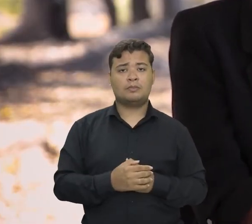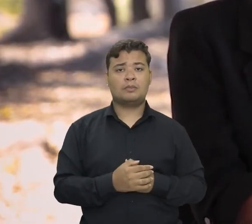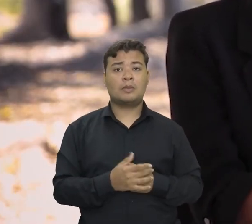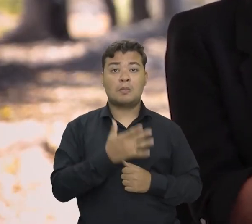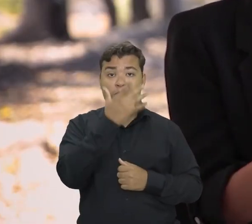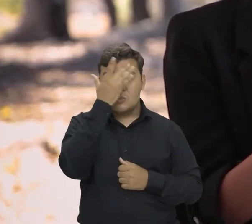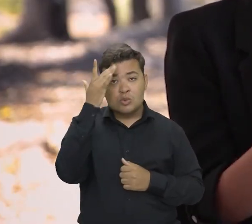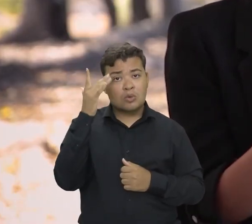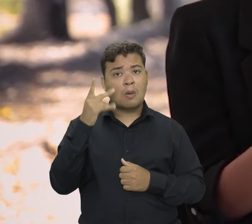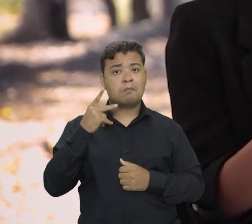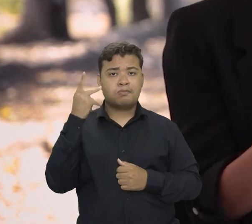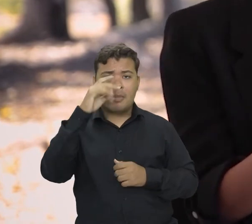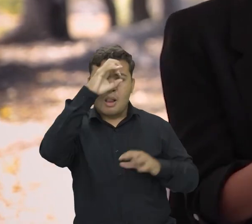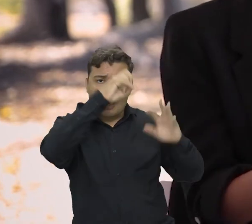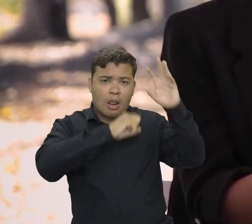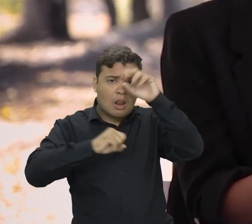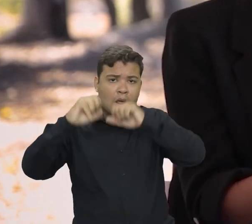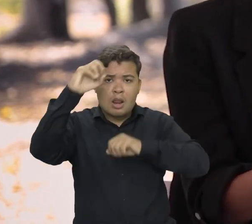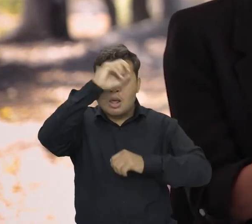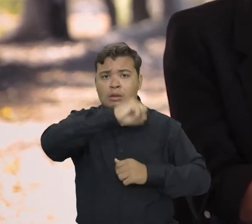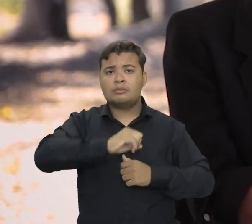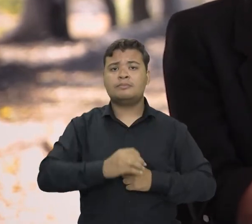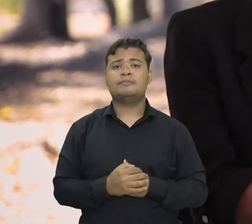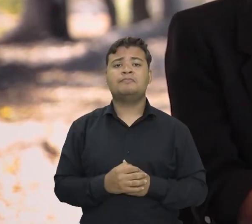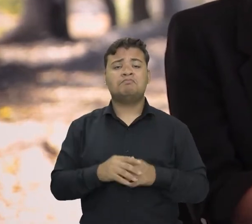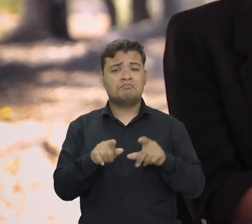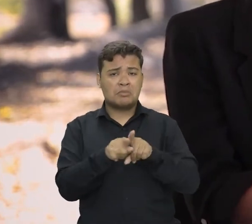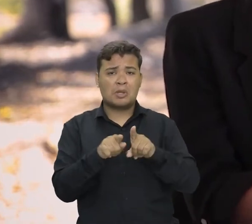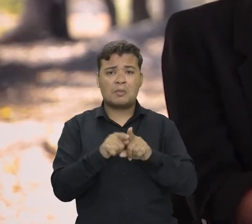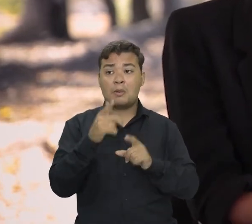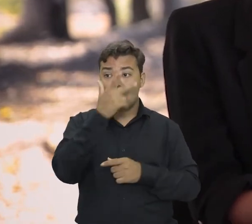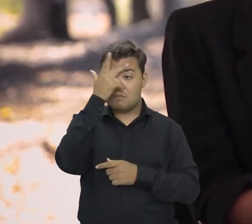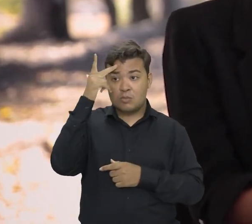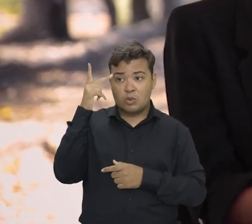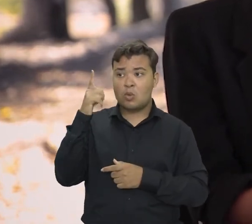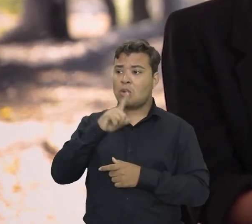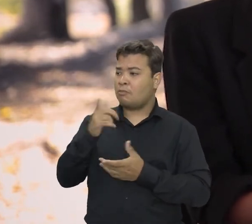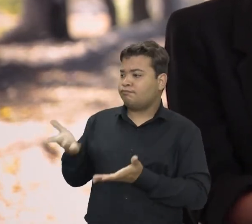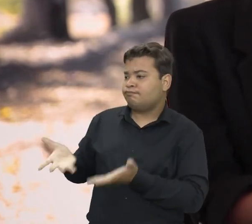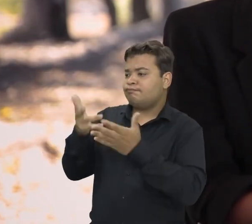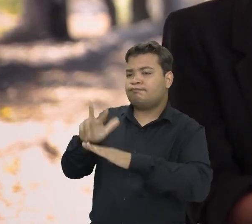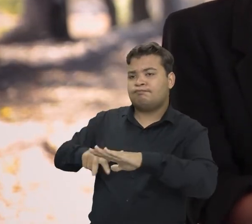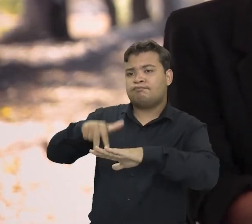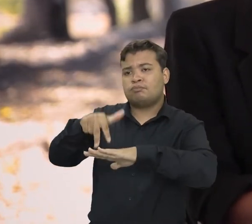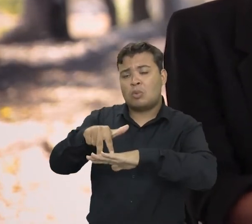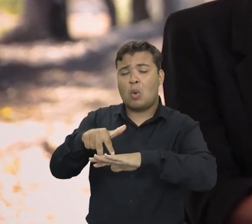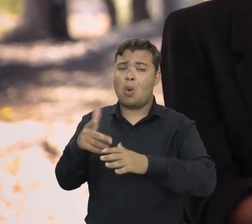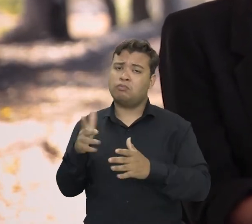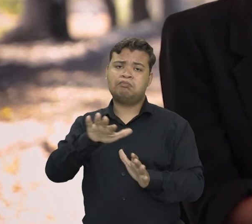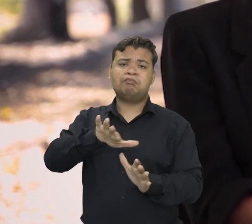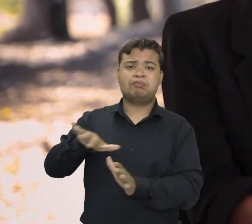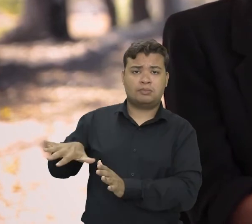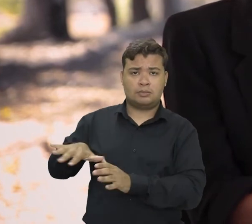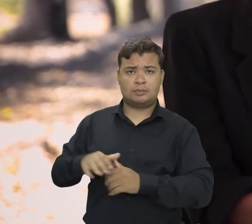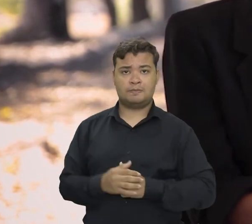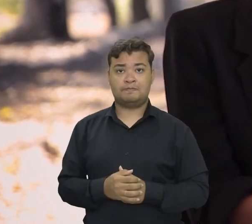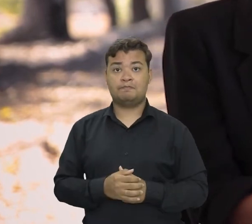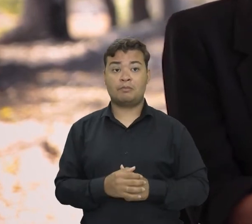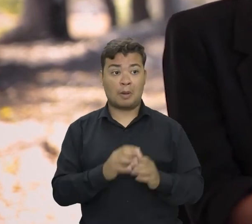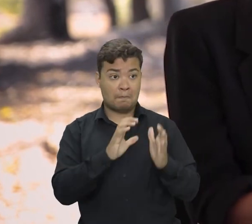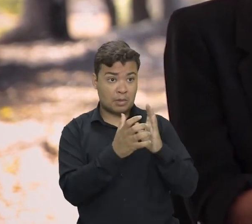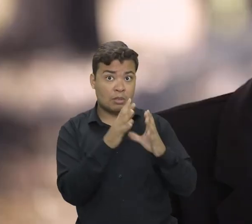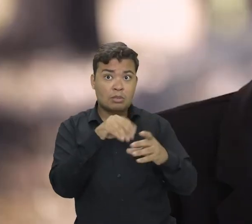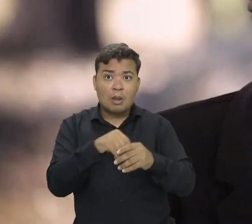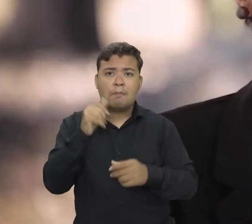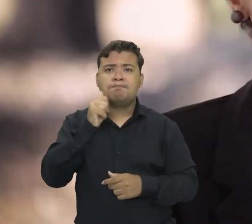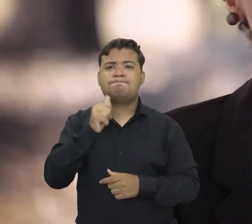política acontece, é onde os nomes são ou não projetados, e nós sabemos que as mulheres participam intensamente da vida dos